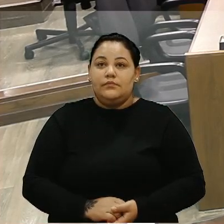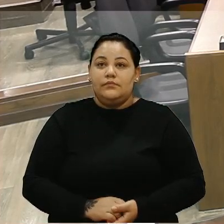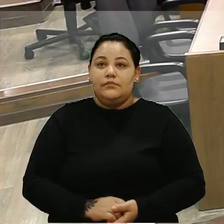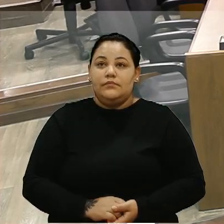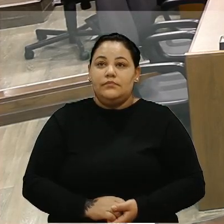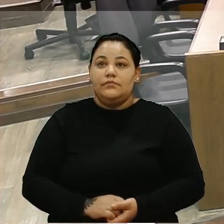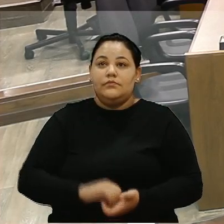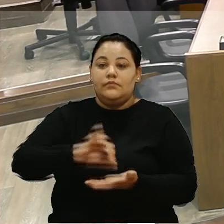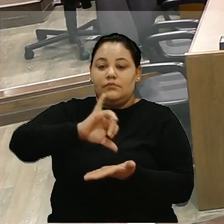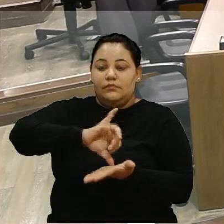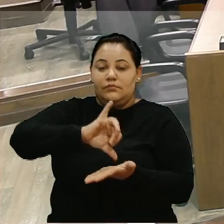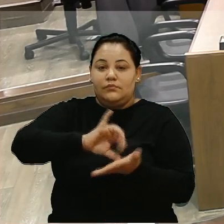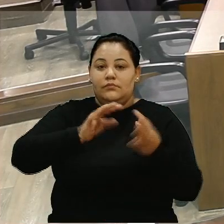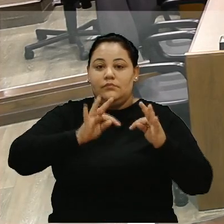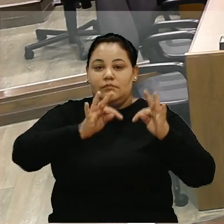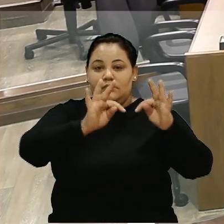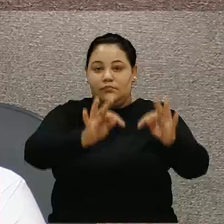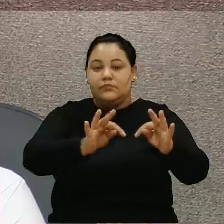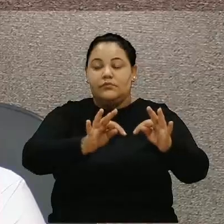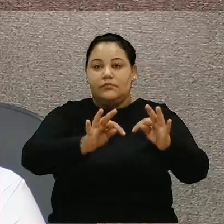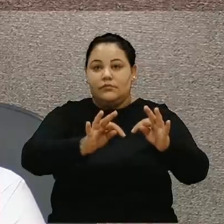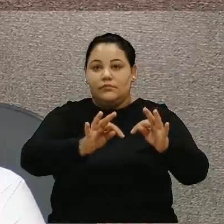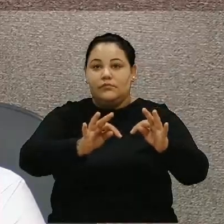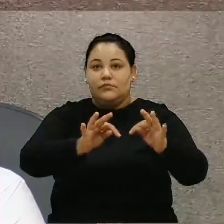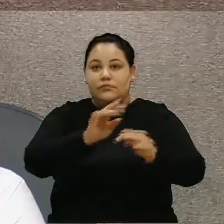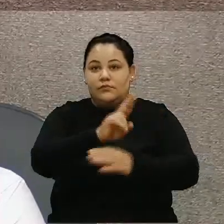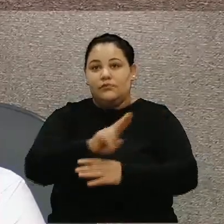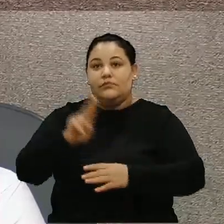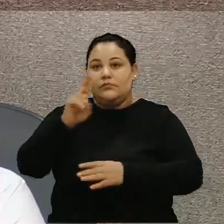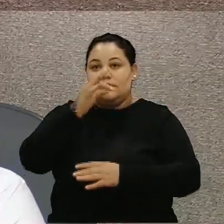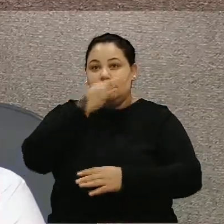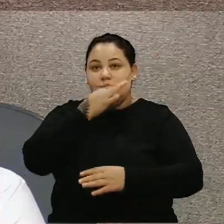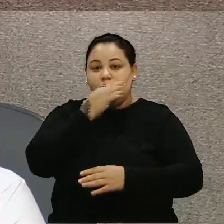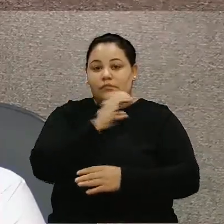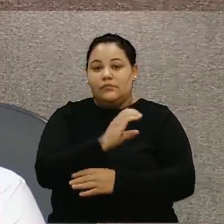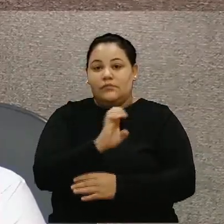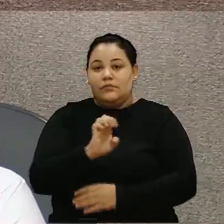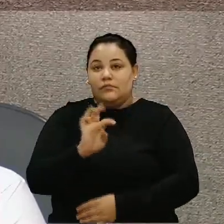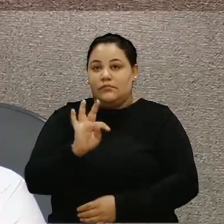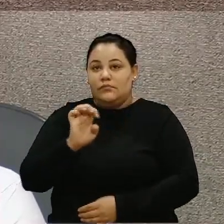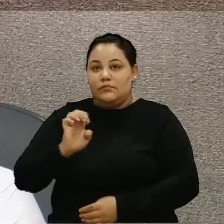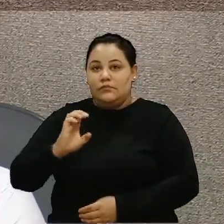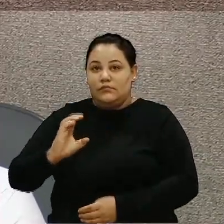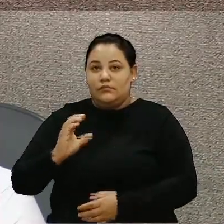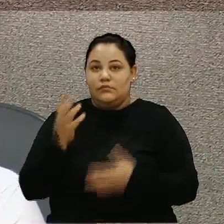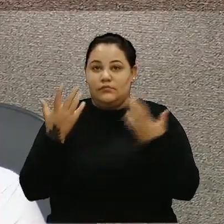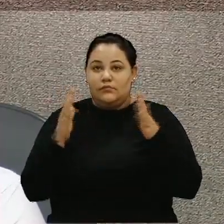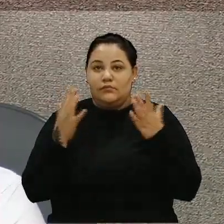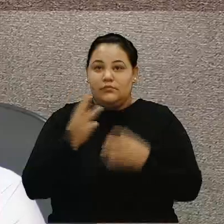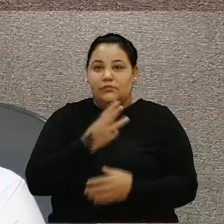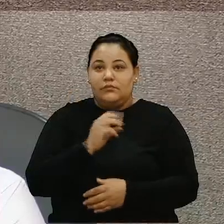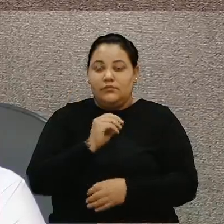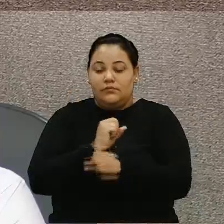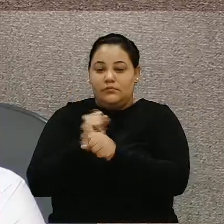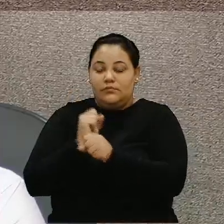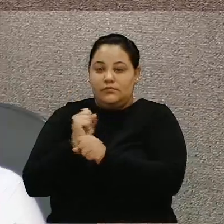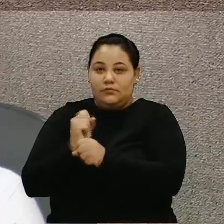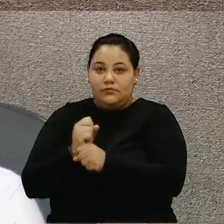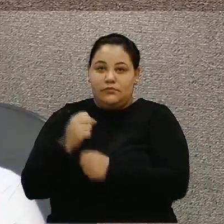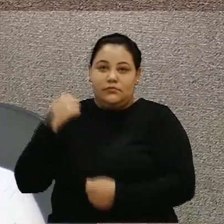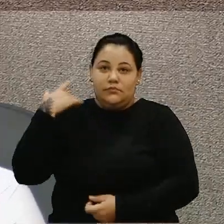Tecnológico Universidade de Caxias do Sul, CETEC-UX, que está comemorando 30 anos de história, de formação e